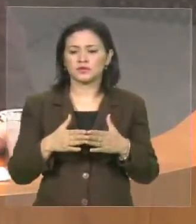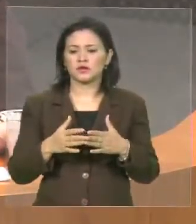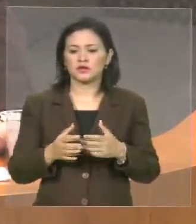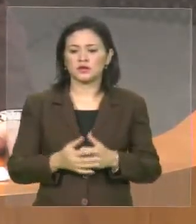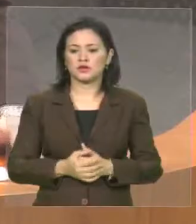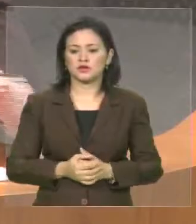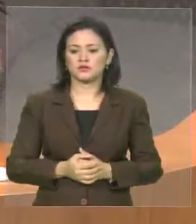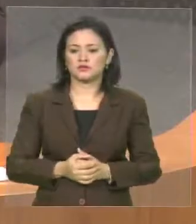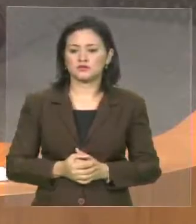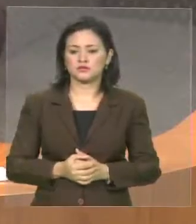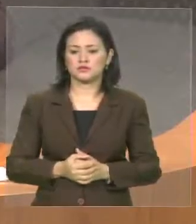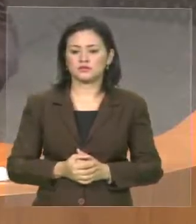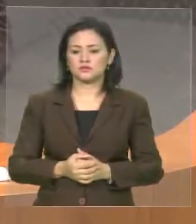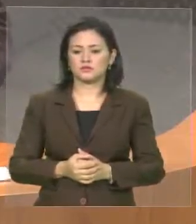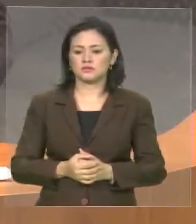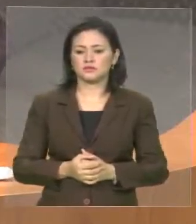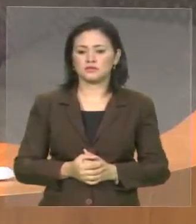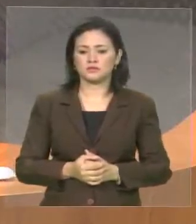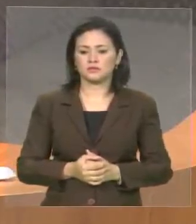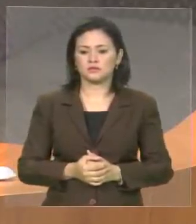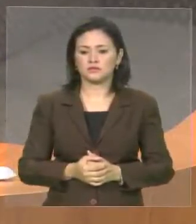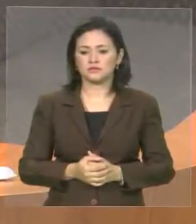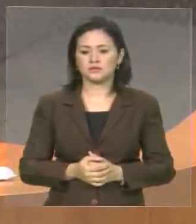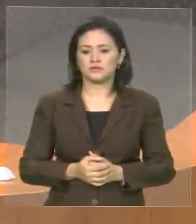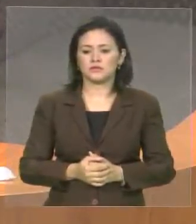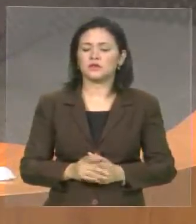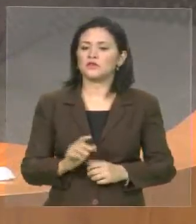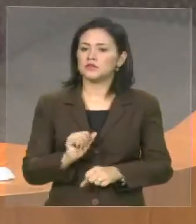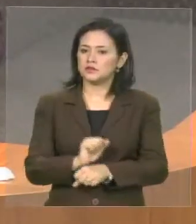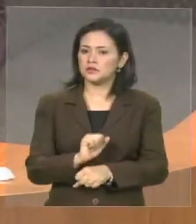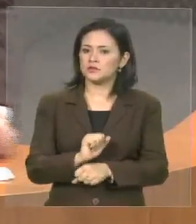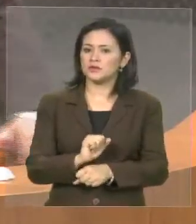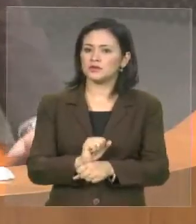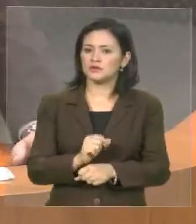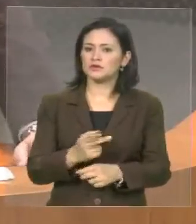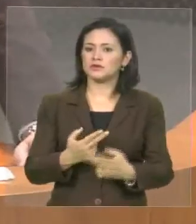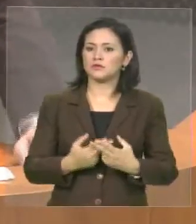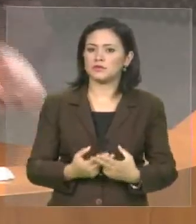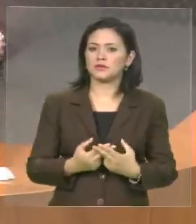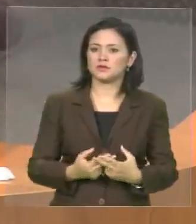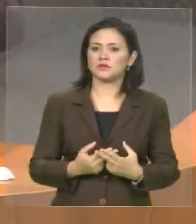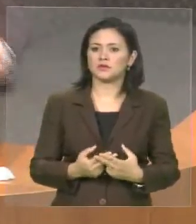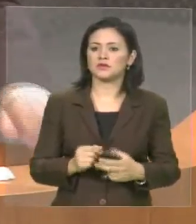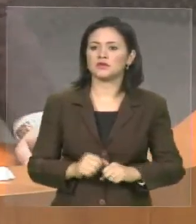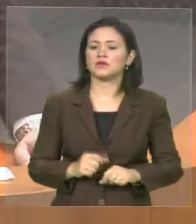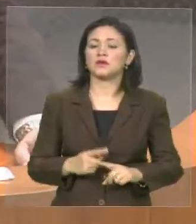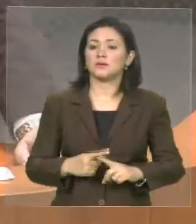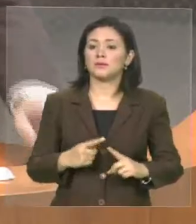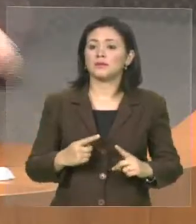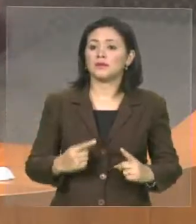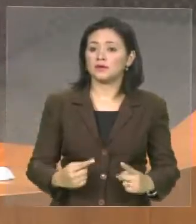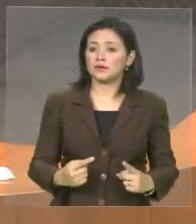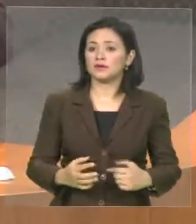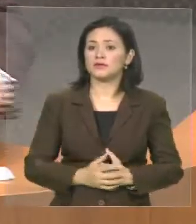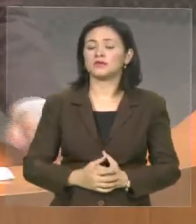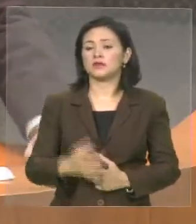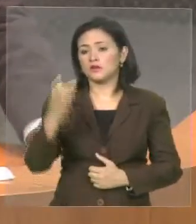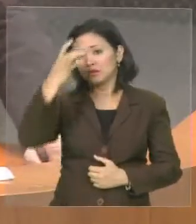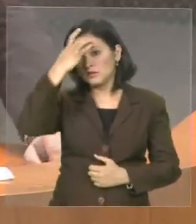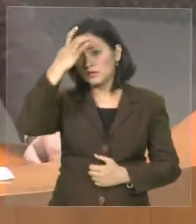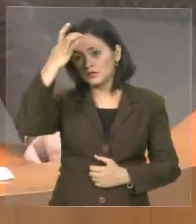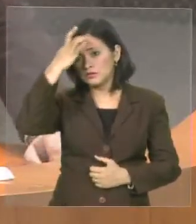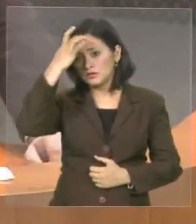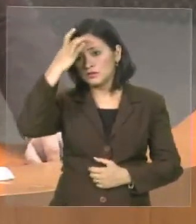forma carinhosa que o senhor está me deixando falar além do tempo, mas trazer a consciência de todos os deputados, que vossas excelências